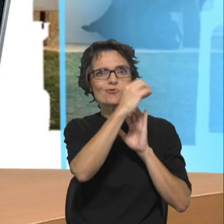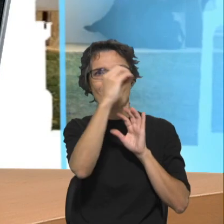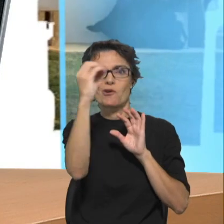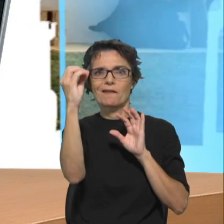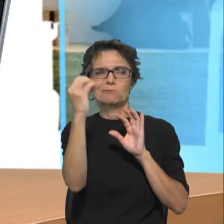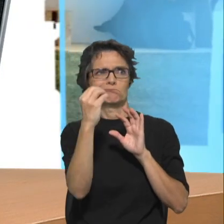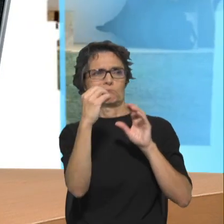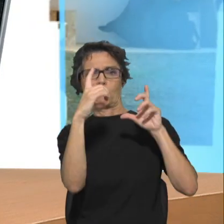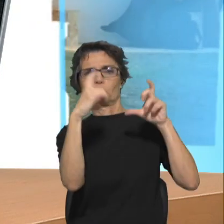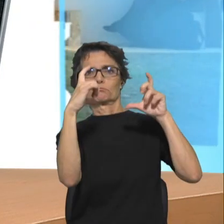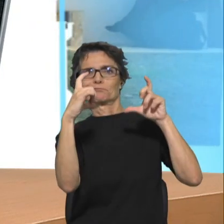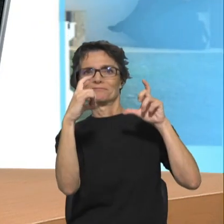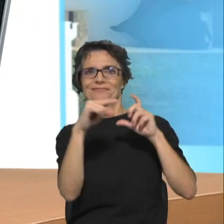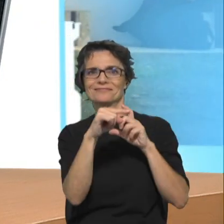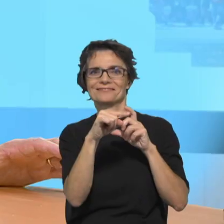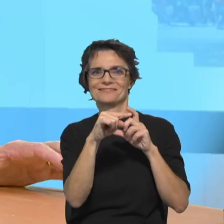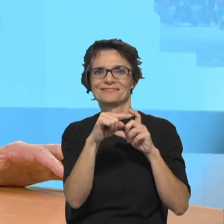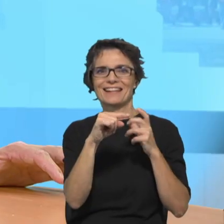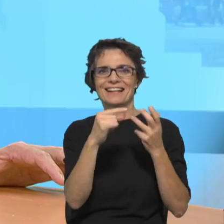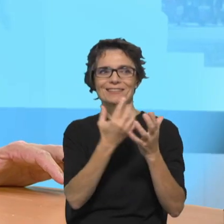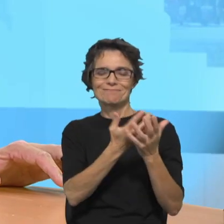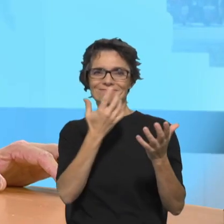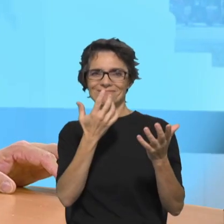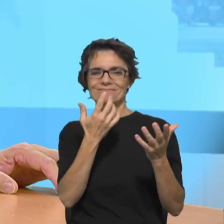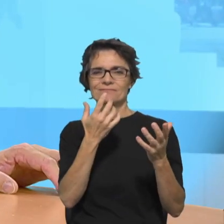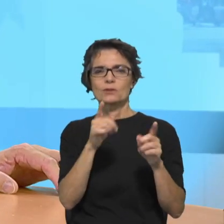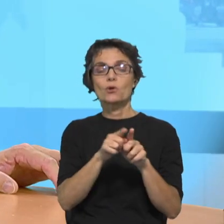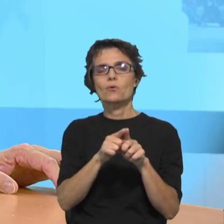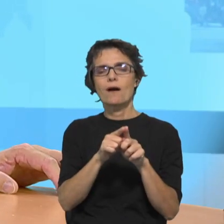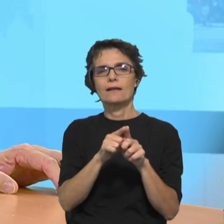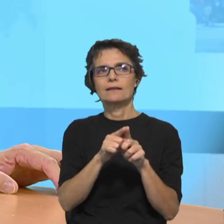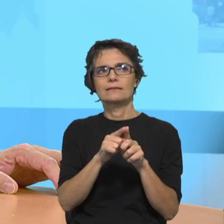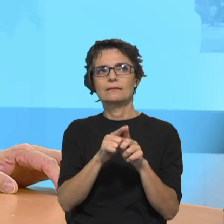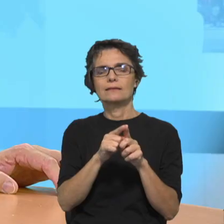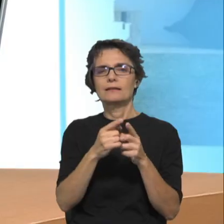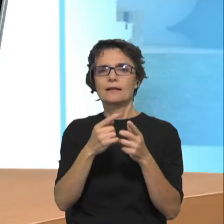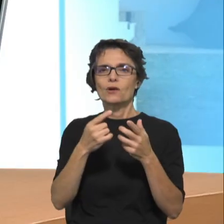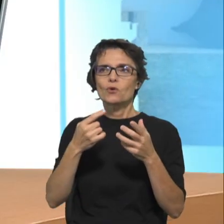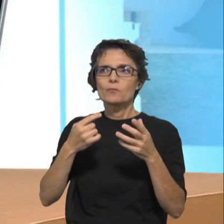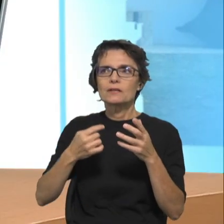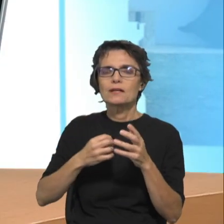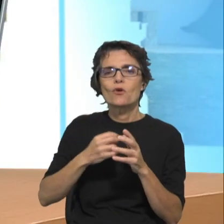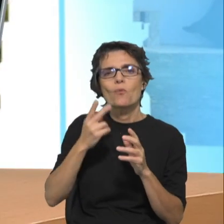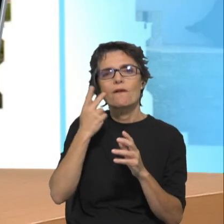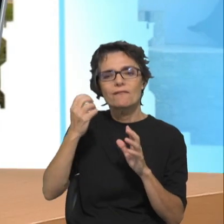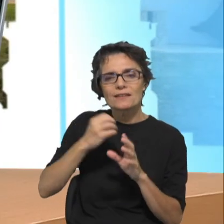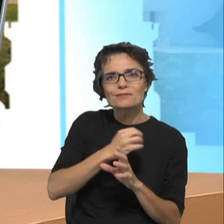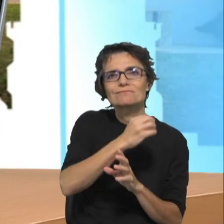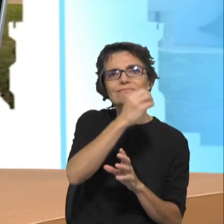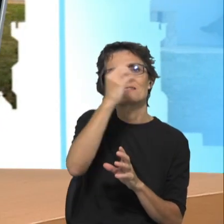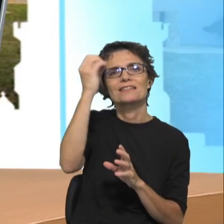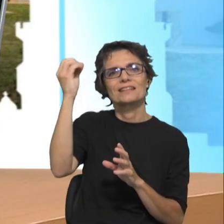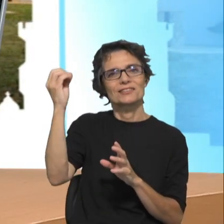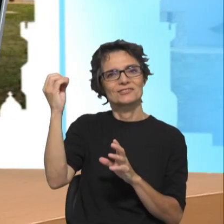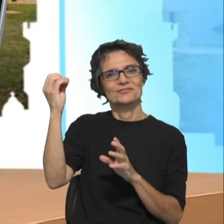E eu creio que e a fotografia serve há muita coisa para nascer a esse propósito do envelhecer. Exatamente. E é essa a mensagem que querem desde logo passar, também com a